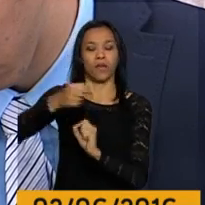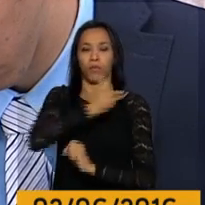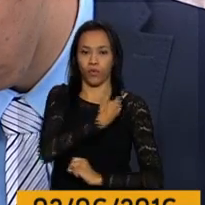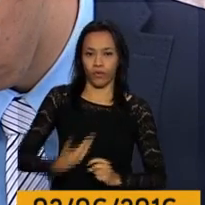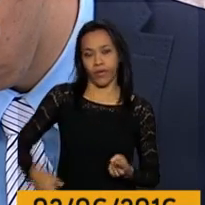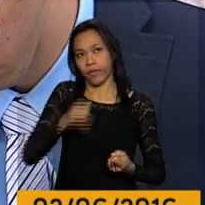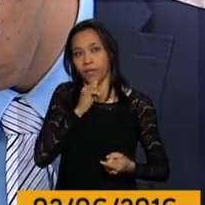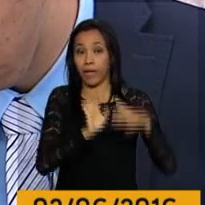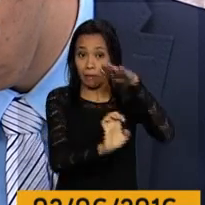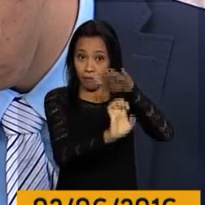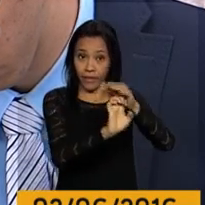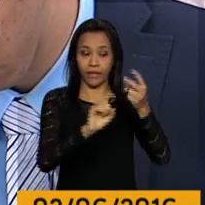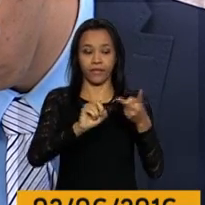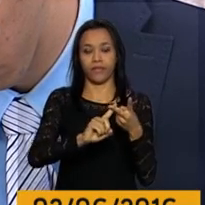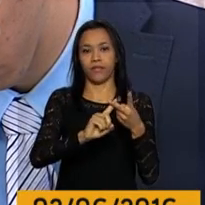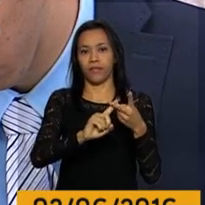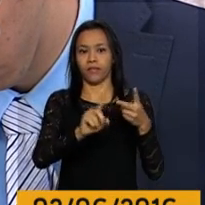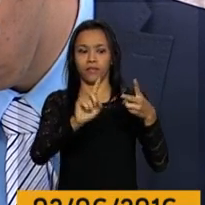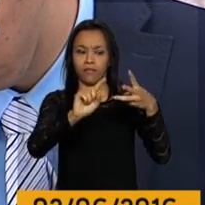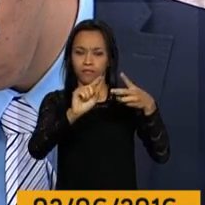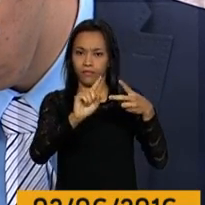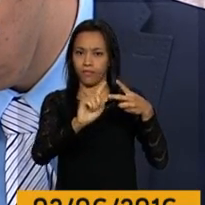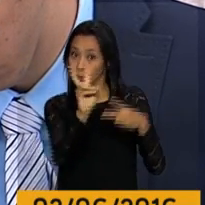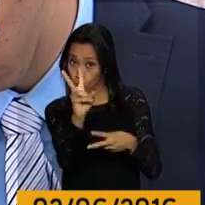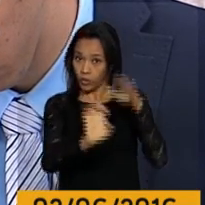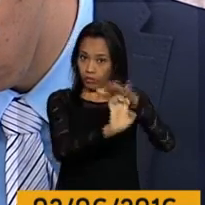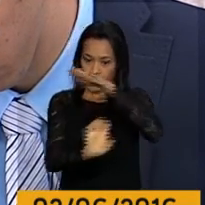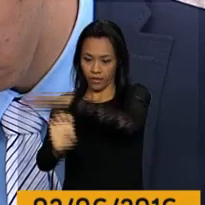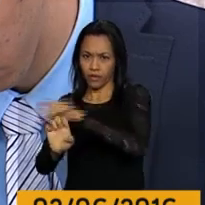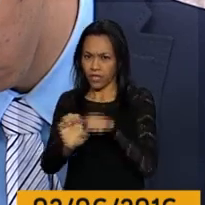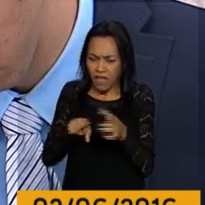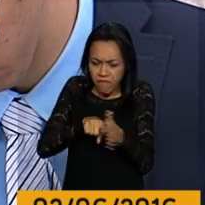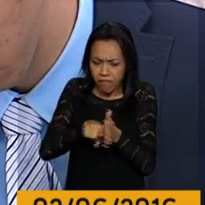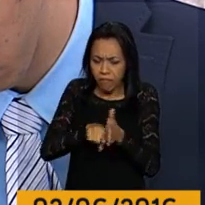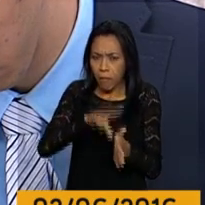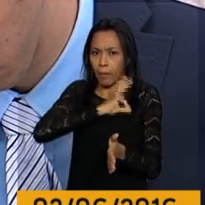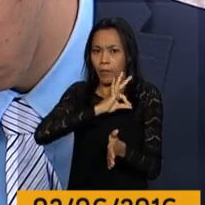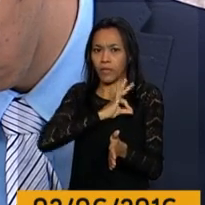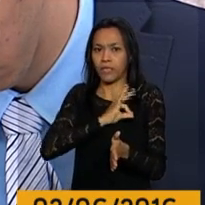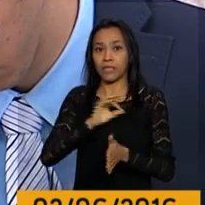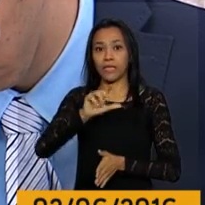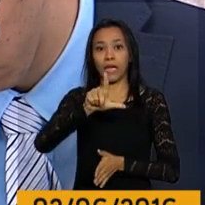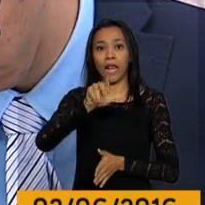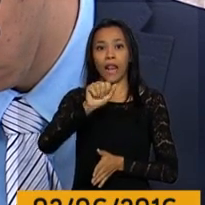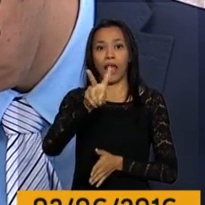a Odebrecht, OAS, Camargo Correia, investigadas na Operação Lava Jato, elas são grandes demais para quebrar?